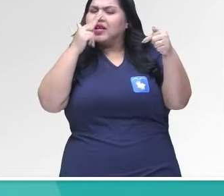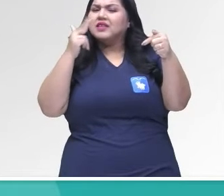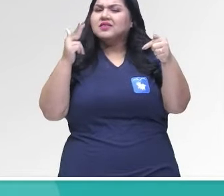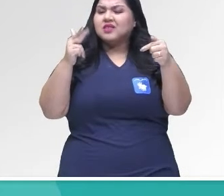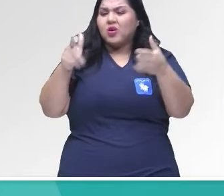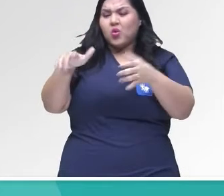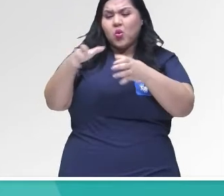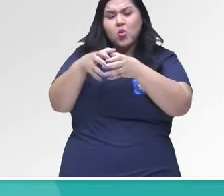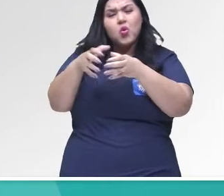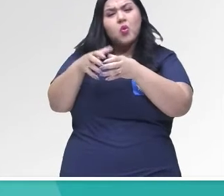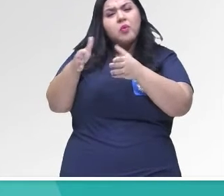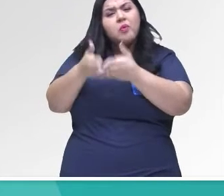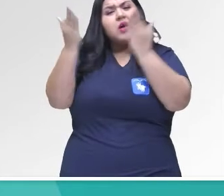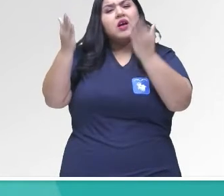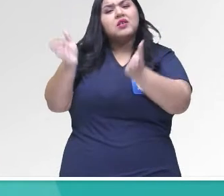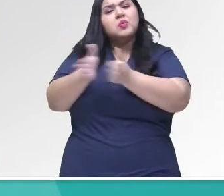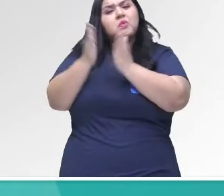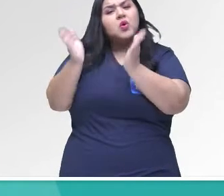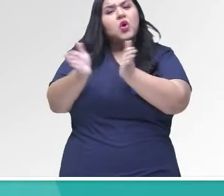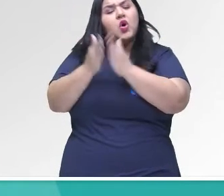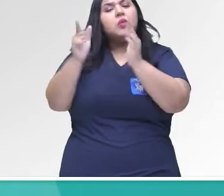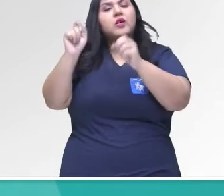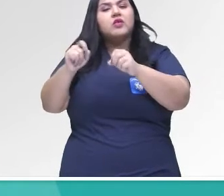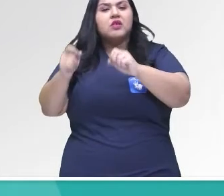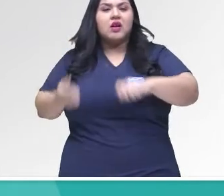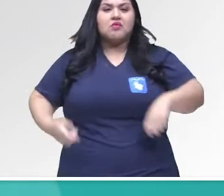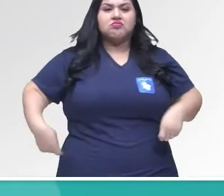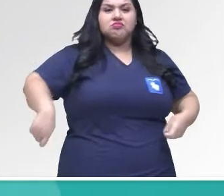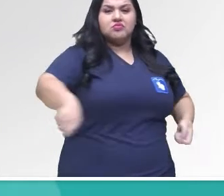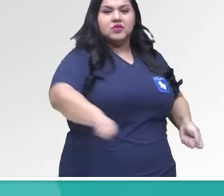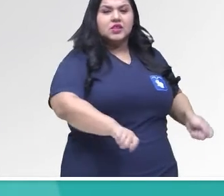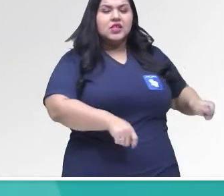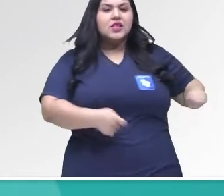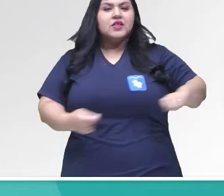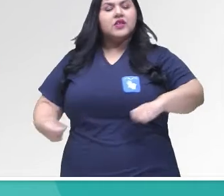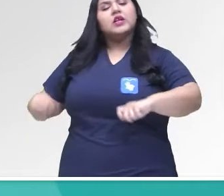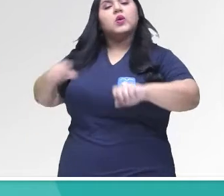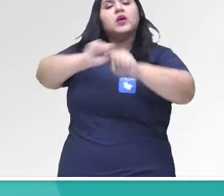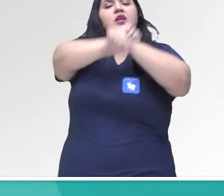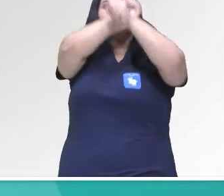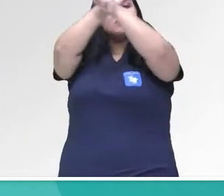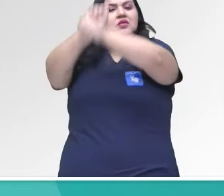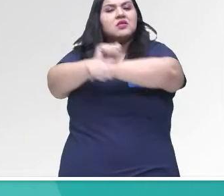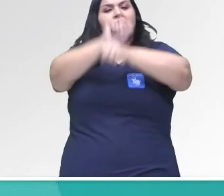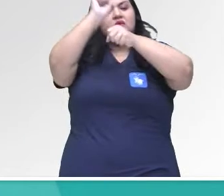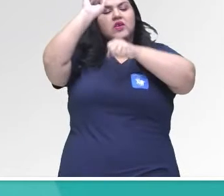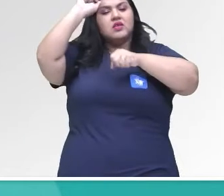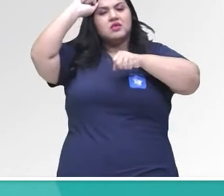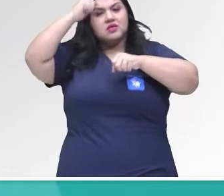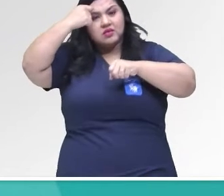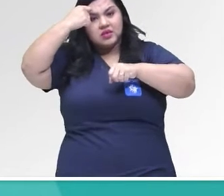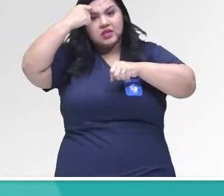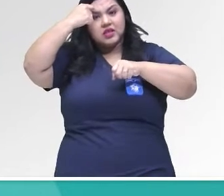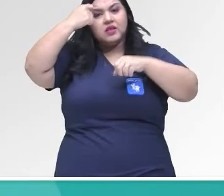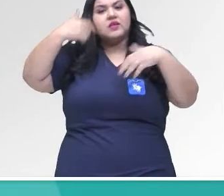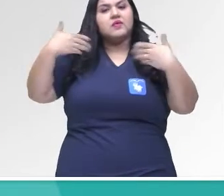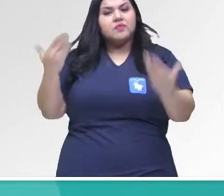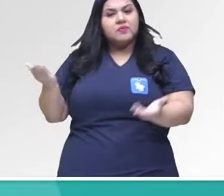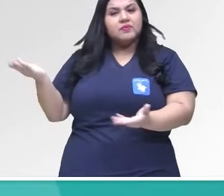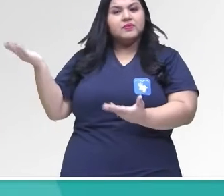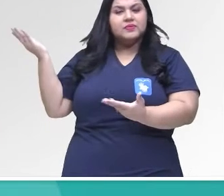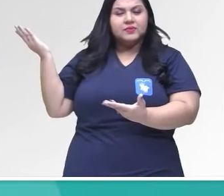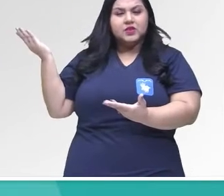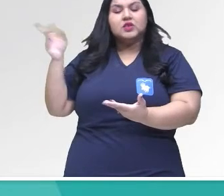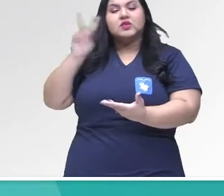estão conhecidas como baianas, que são escravas, ok? Então aí são as Iabás que vocês